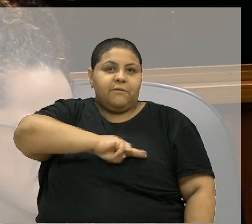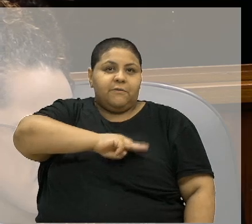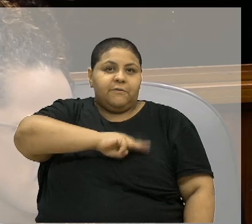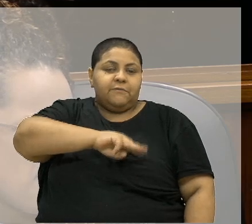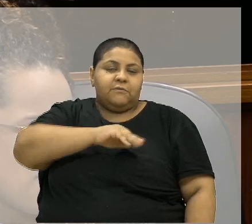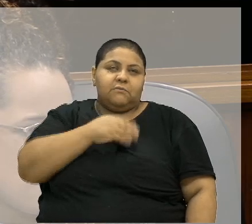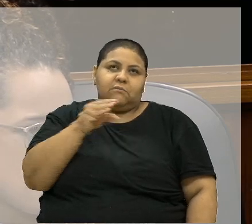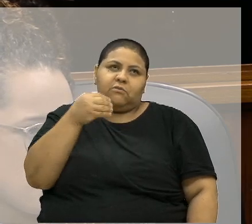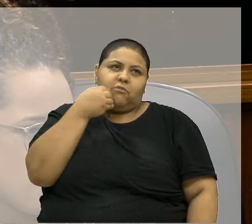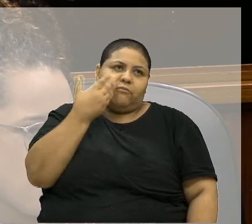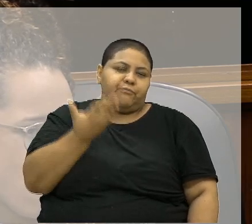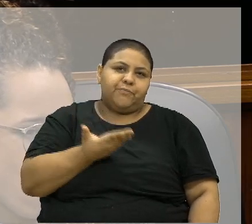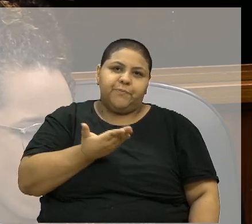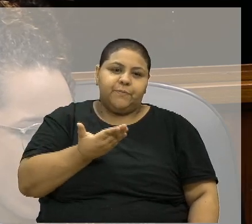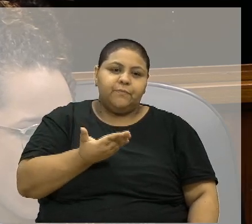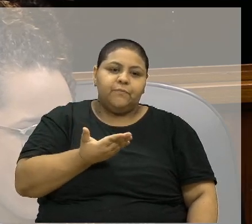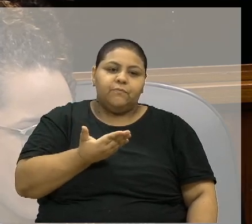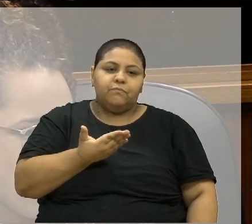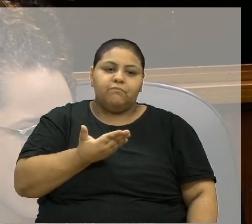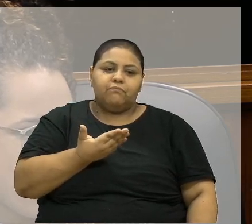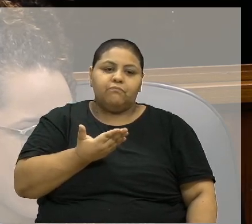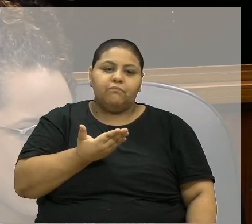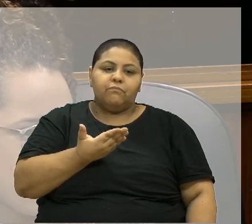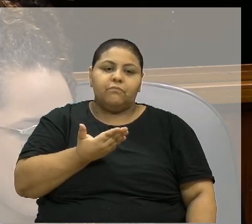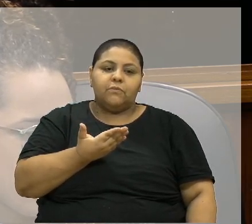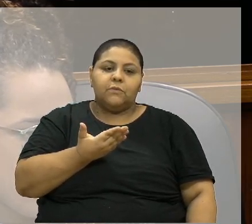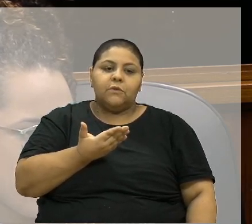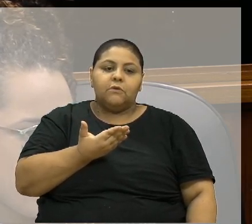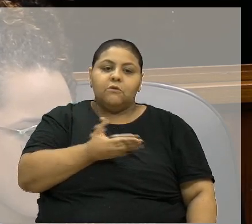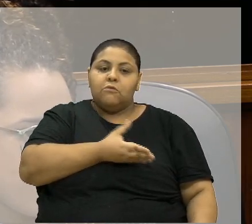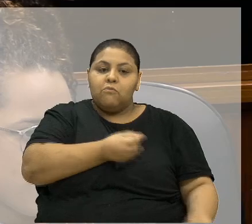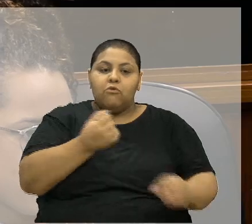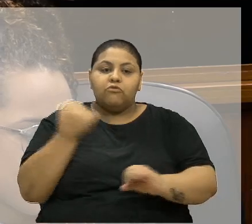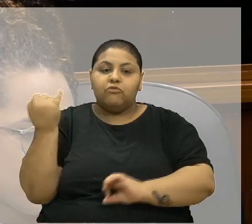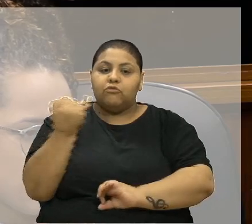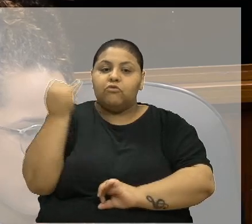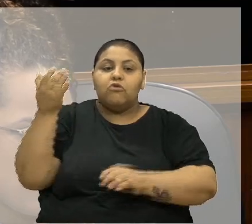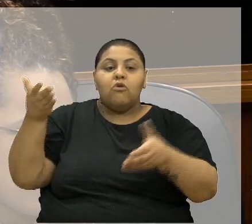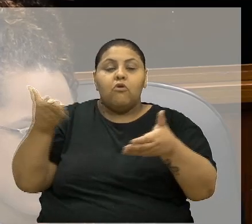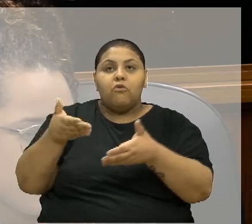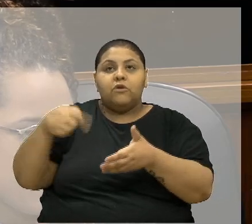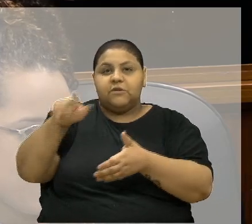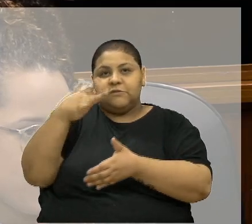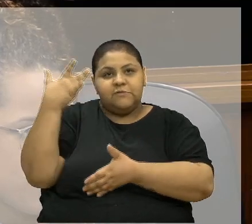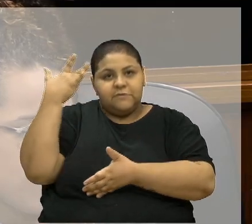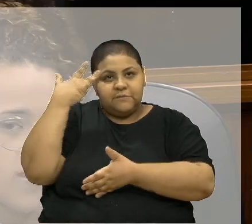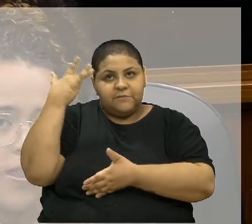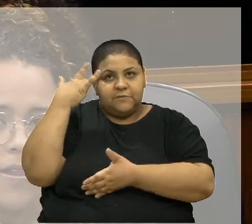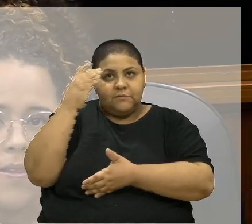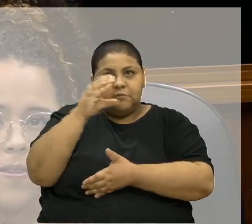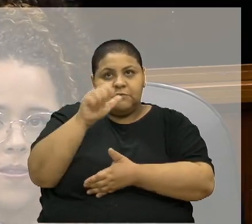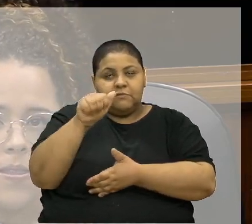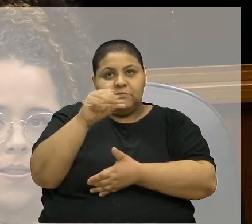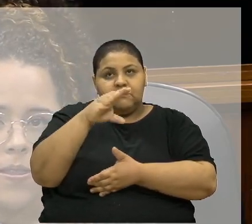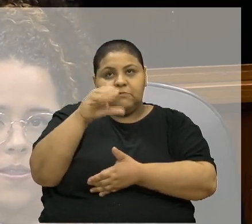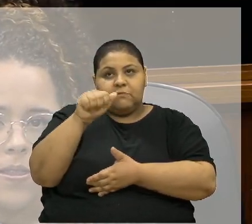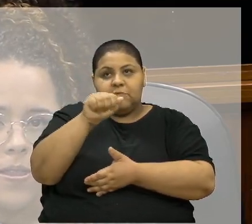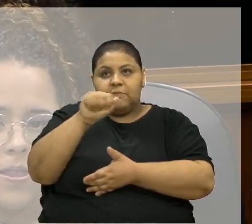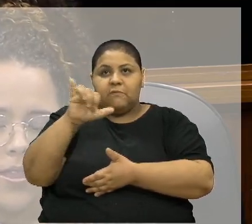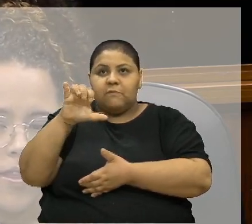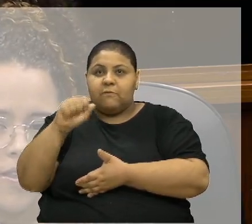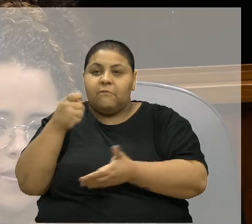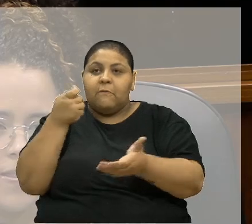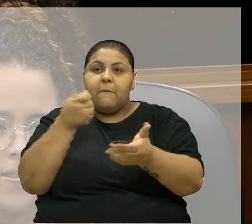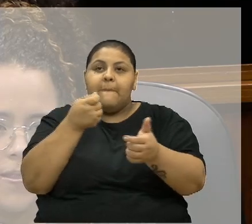certamente seria de grande valia, né? Hoje, para quem não sabe, o Acácio paga aluguel de